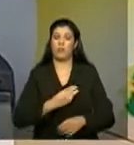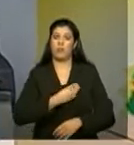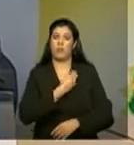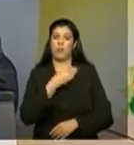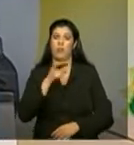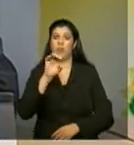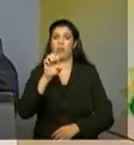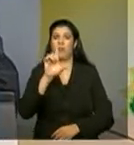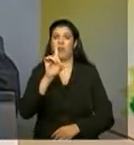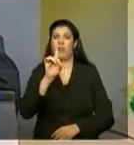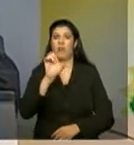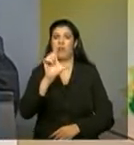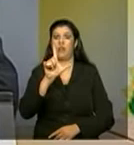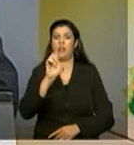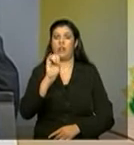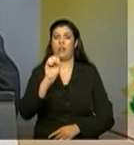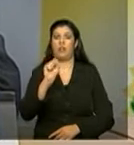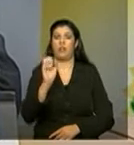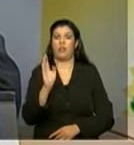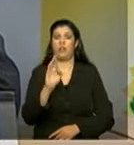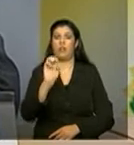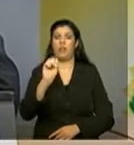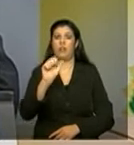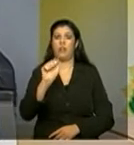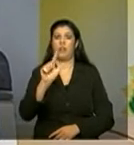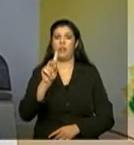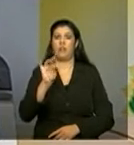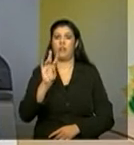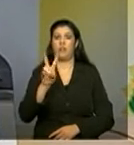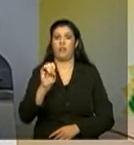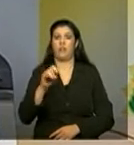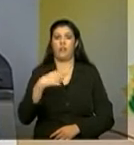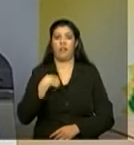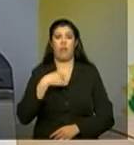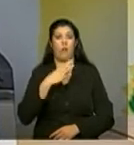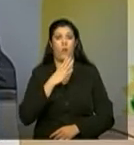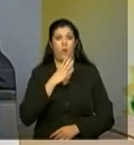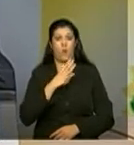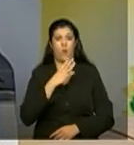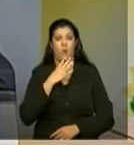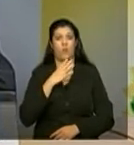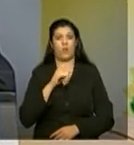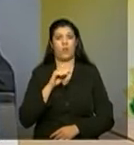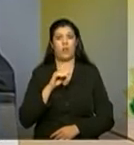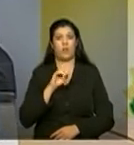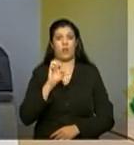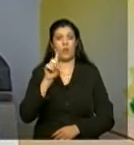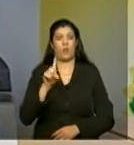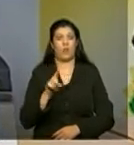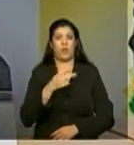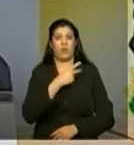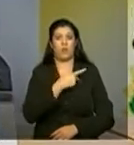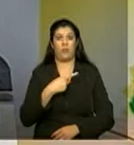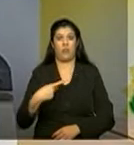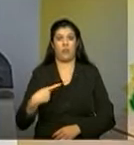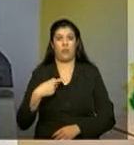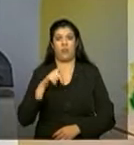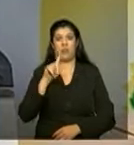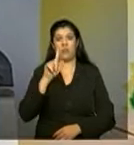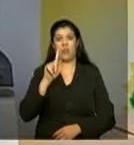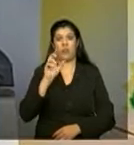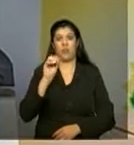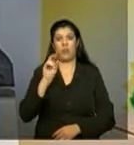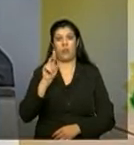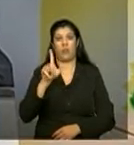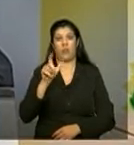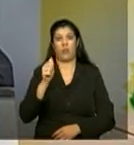eu conheci o presente era o jovem jornalista dos